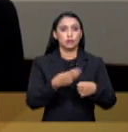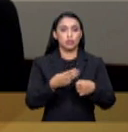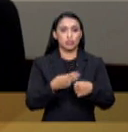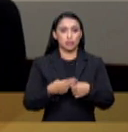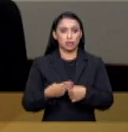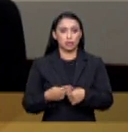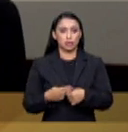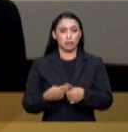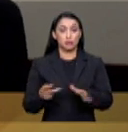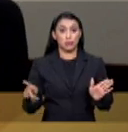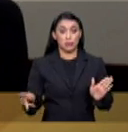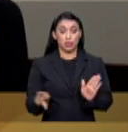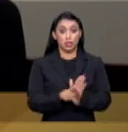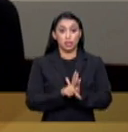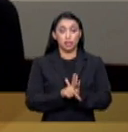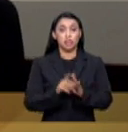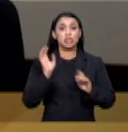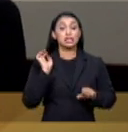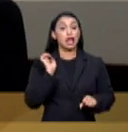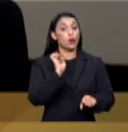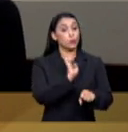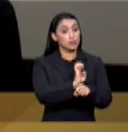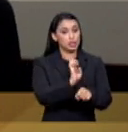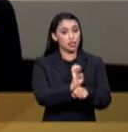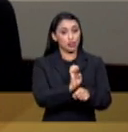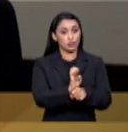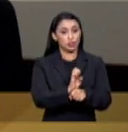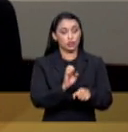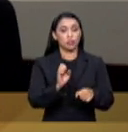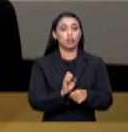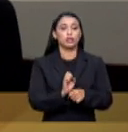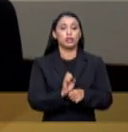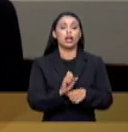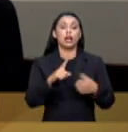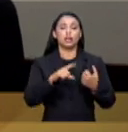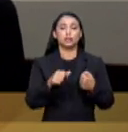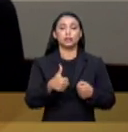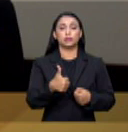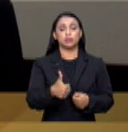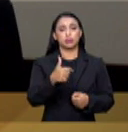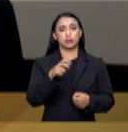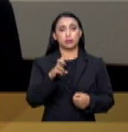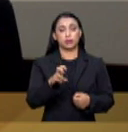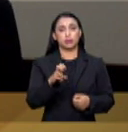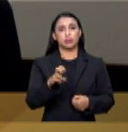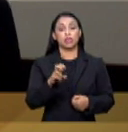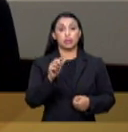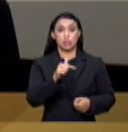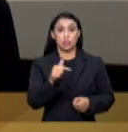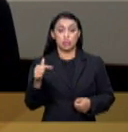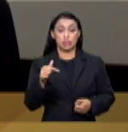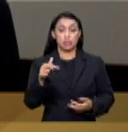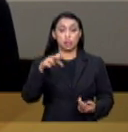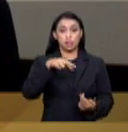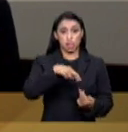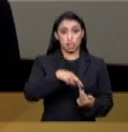judicial pertence ao Estado, é o artigo 157, inciso 1º. Por essas razões, pretende o Estado